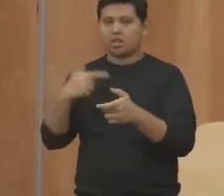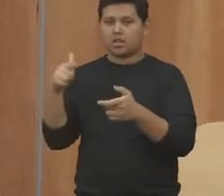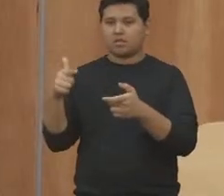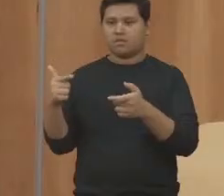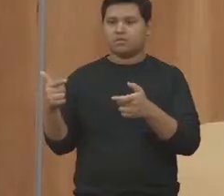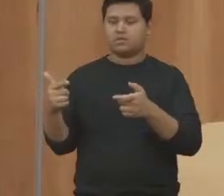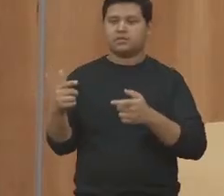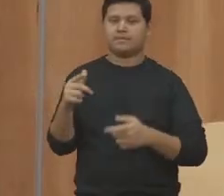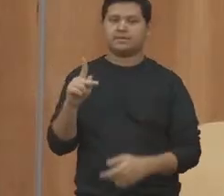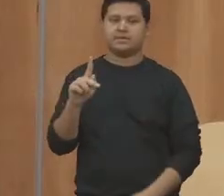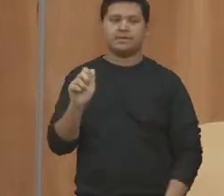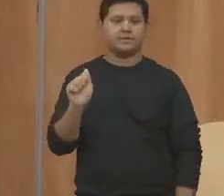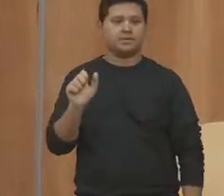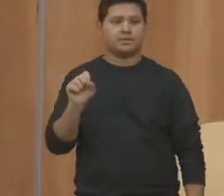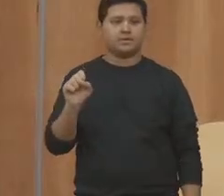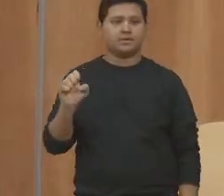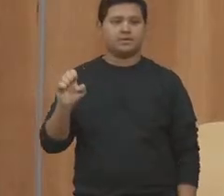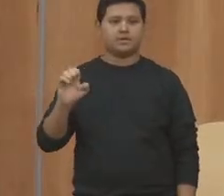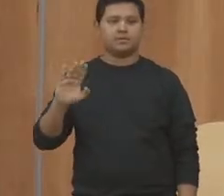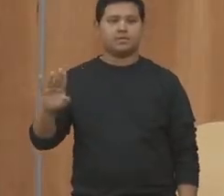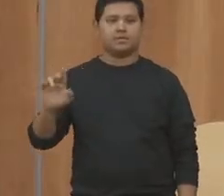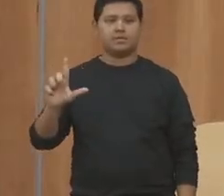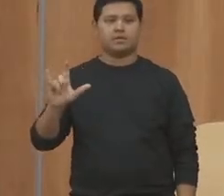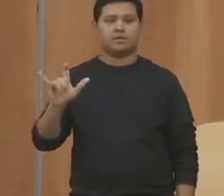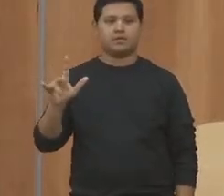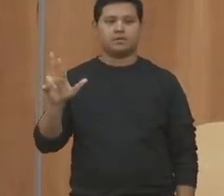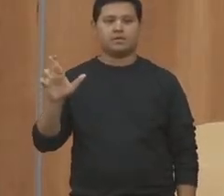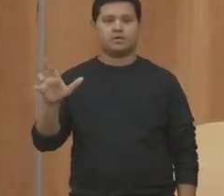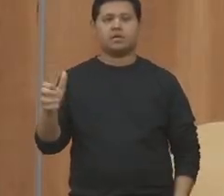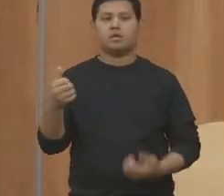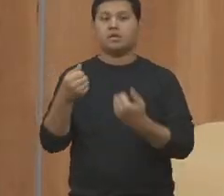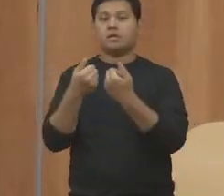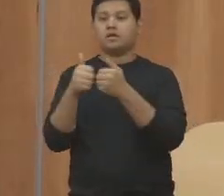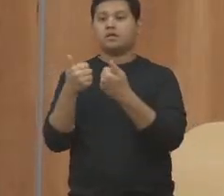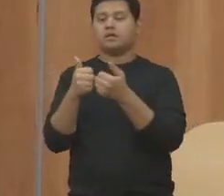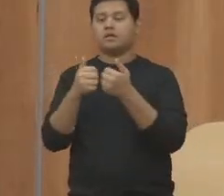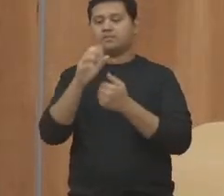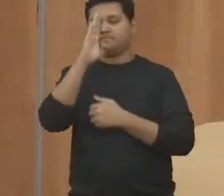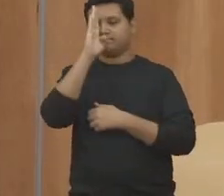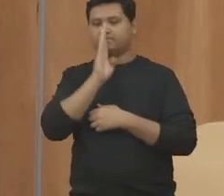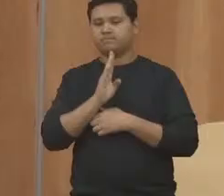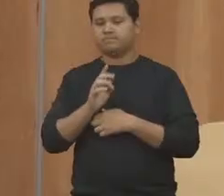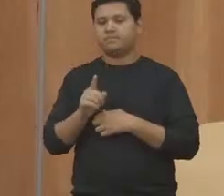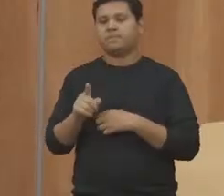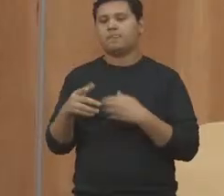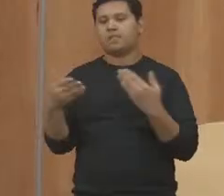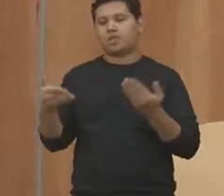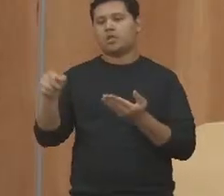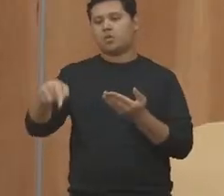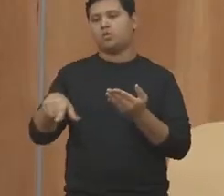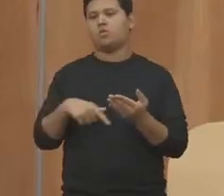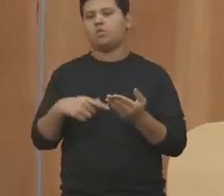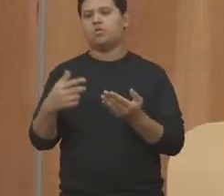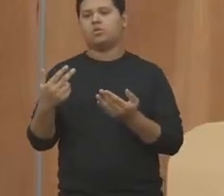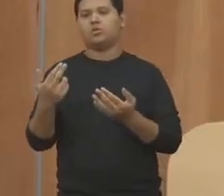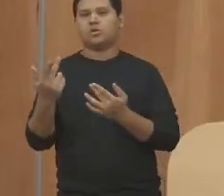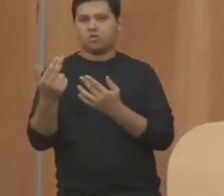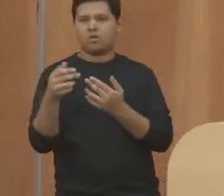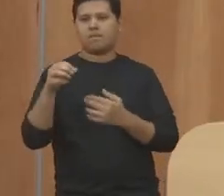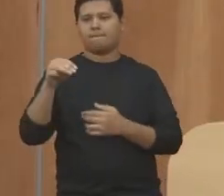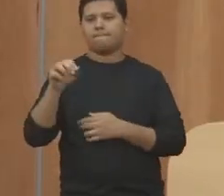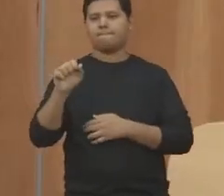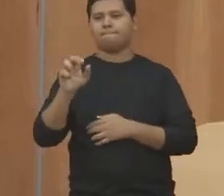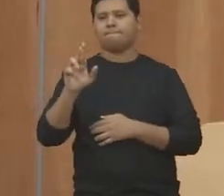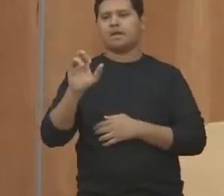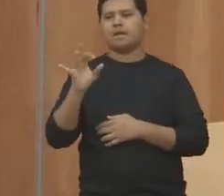é Caucaia, no Ceará. As outras são cidades que fogem um pouco da capacidade de arrecadação de Jacareí, que é o caso de Maricá, que tem